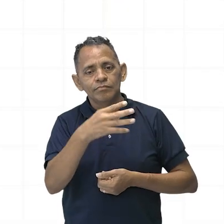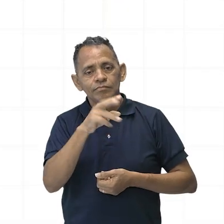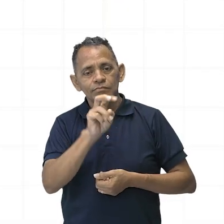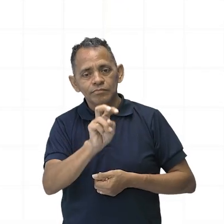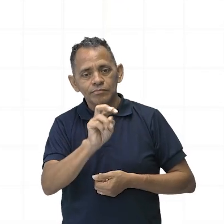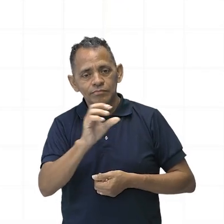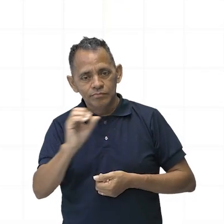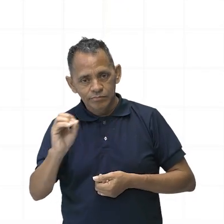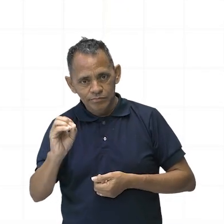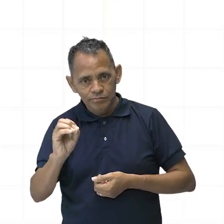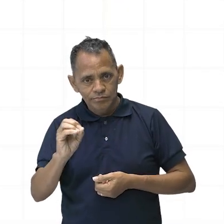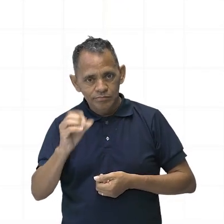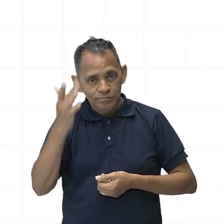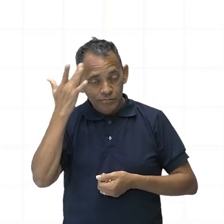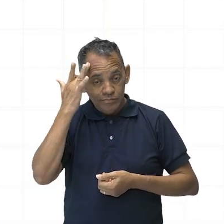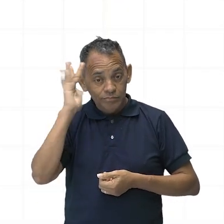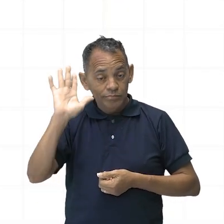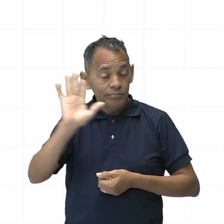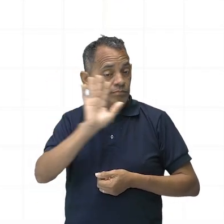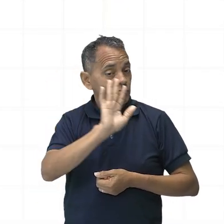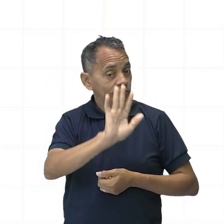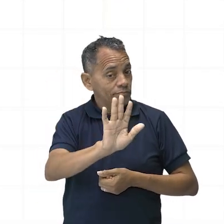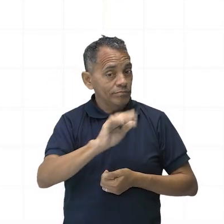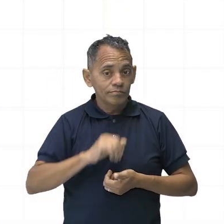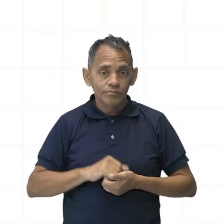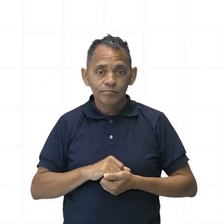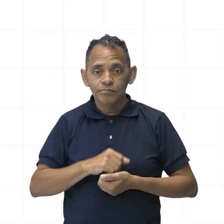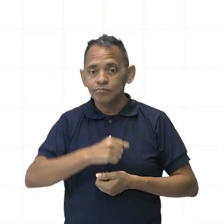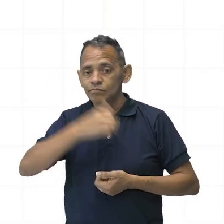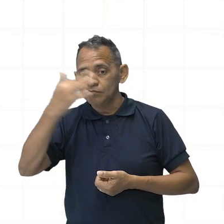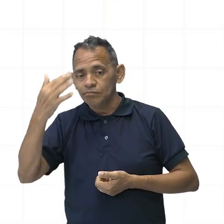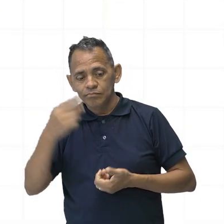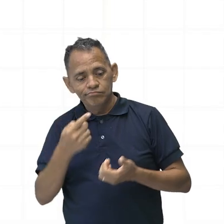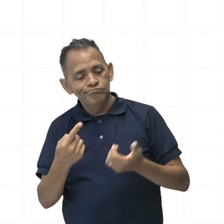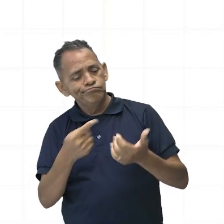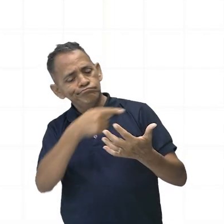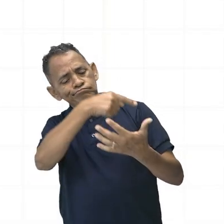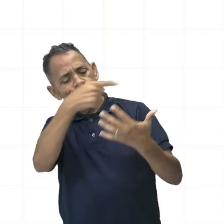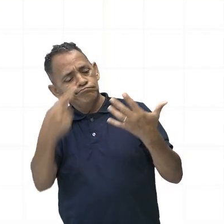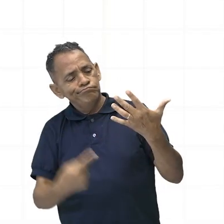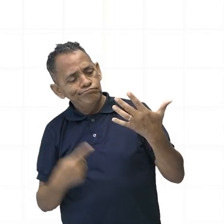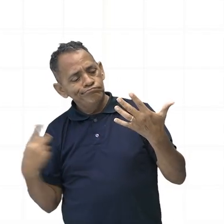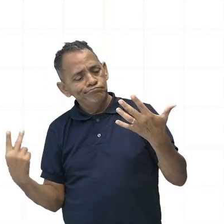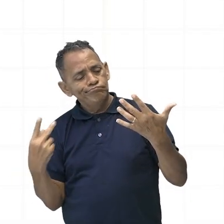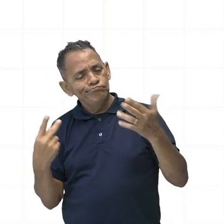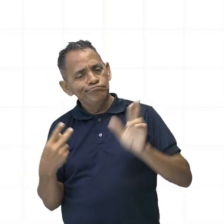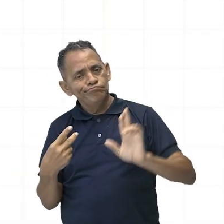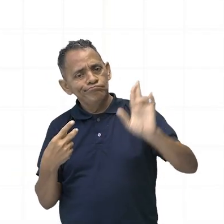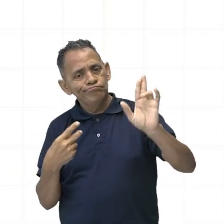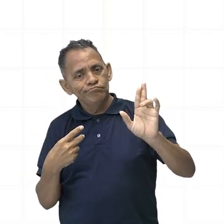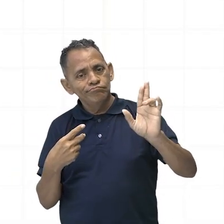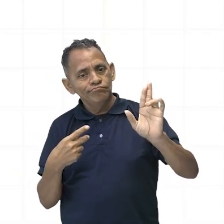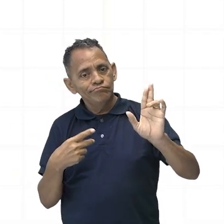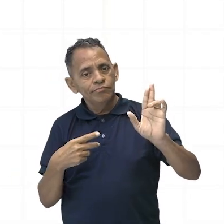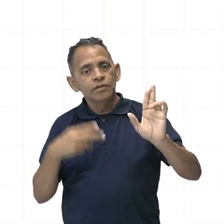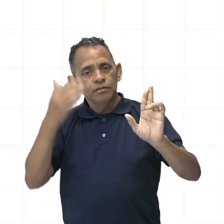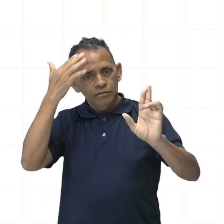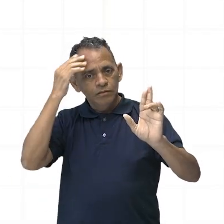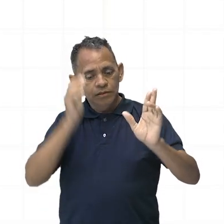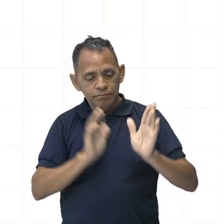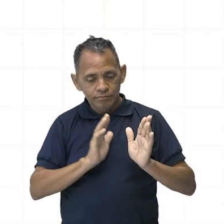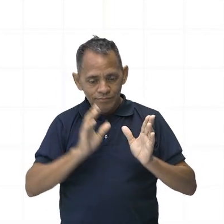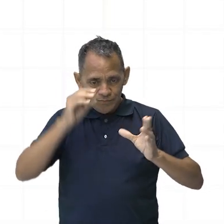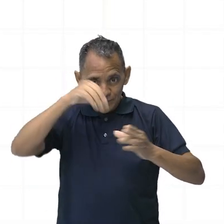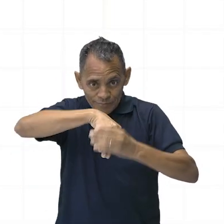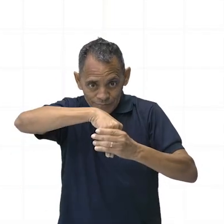3.450, eu não sei, mas quais desses valores estão representados. Mas eu sei que dentro desse intervalo